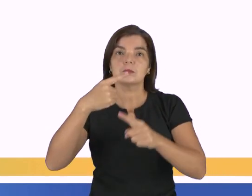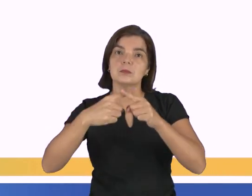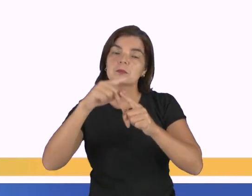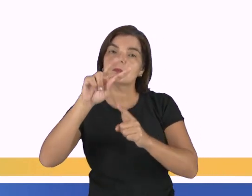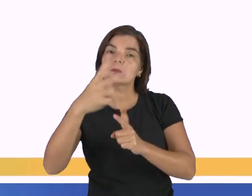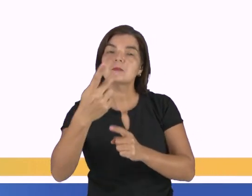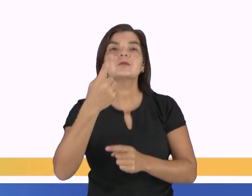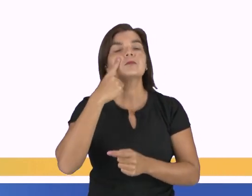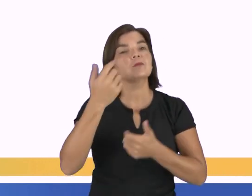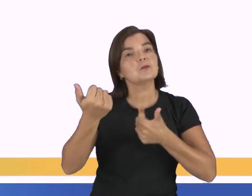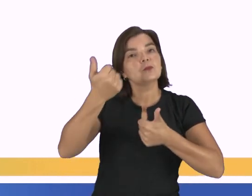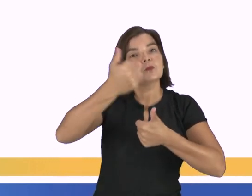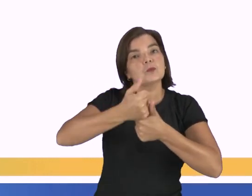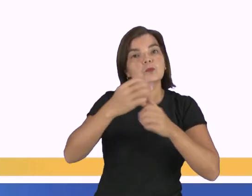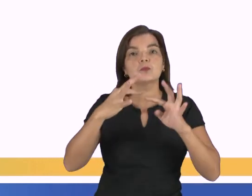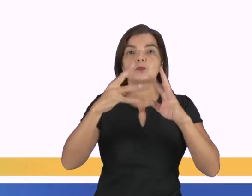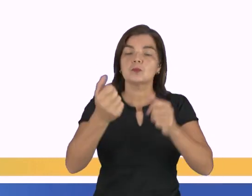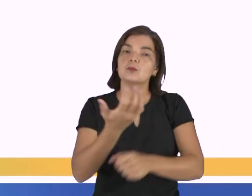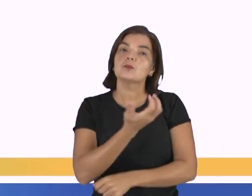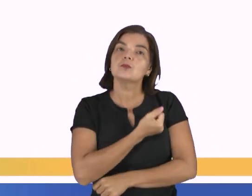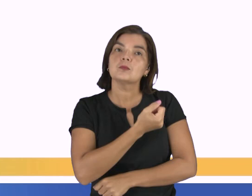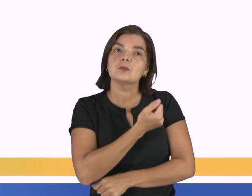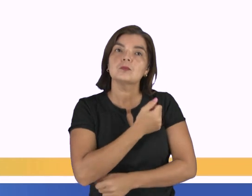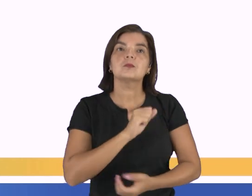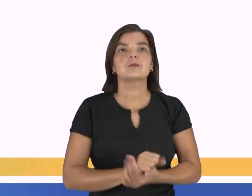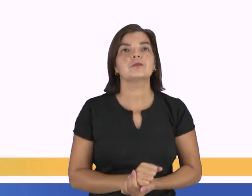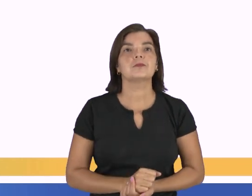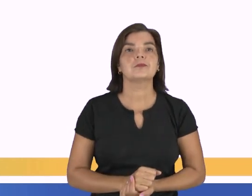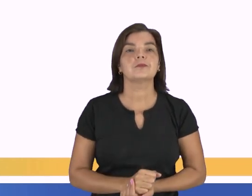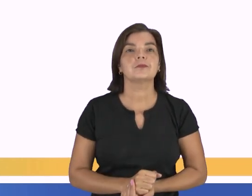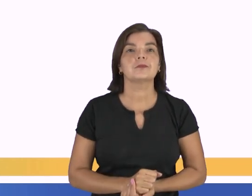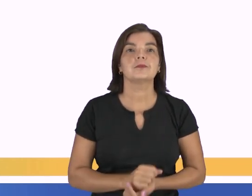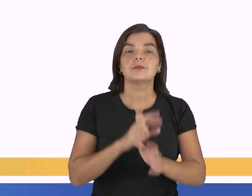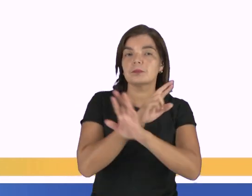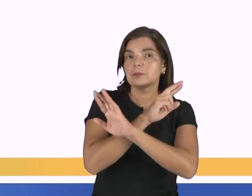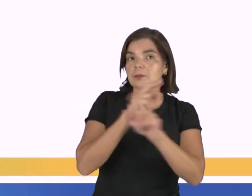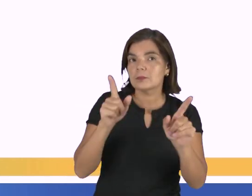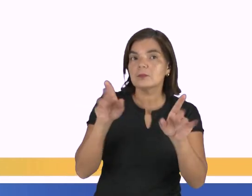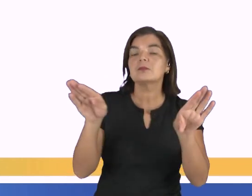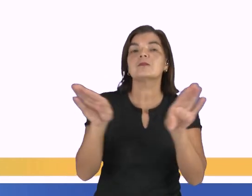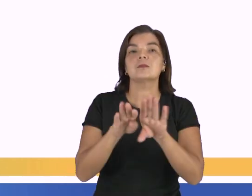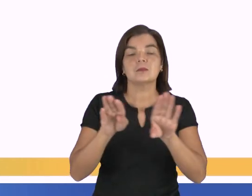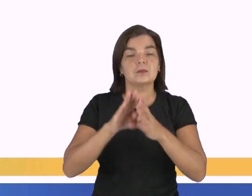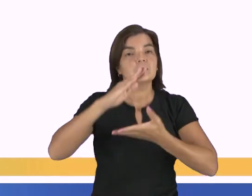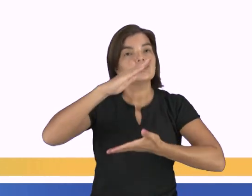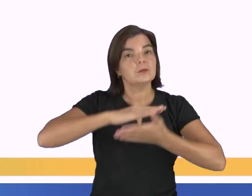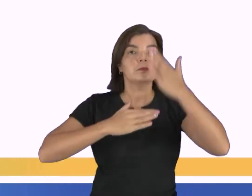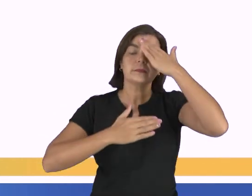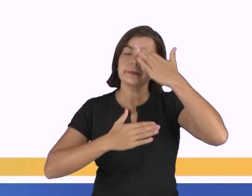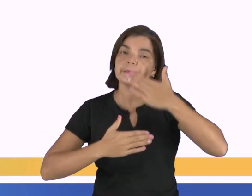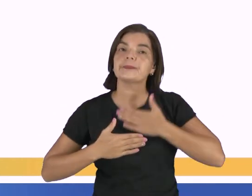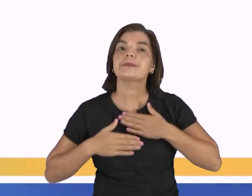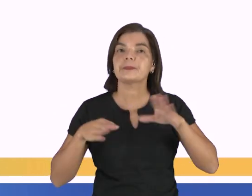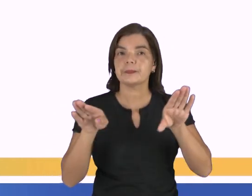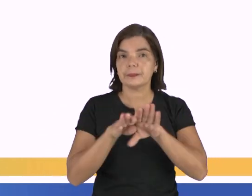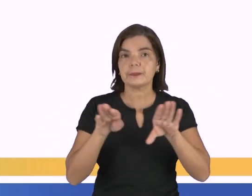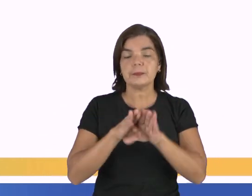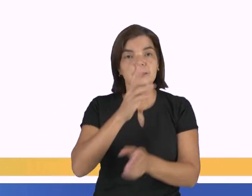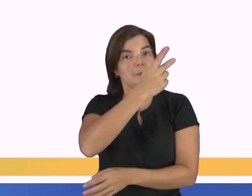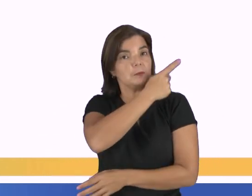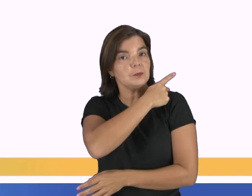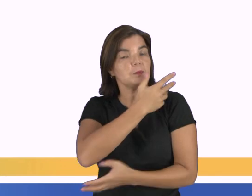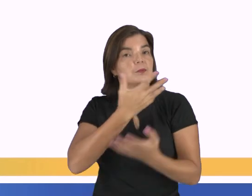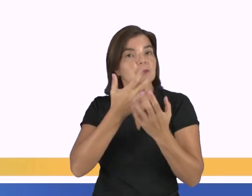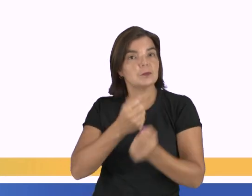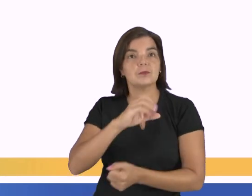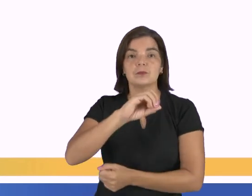altura. Tu vai substituir todos aí, ele deu a diferença de pressão que o corpo, aí nos casos os pulmões, vão conseguir